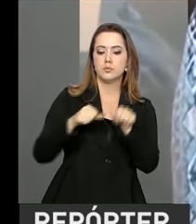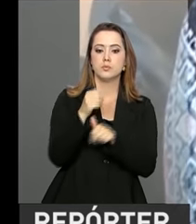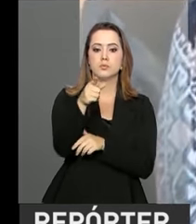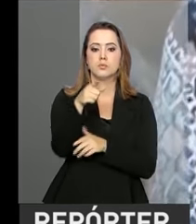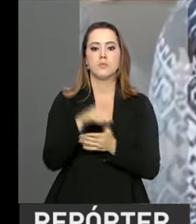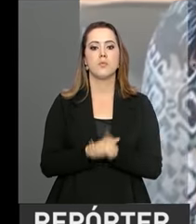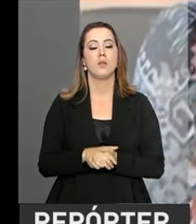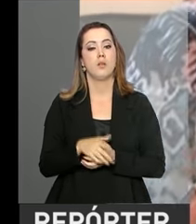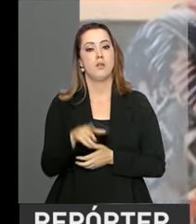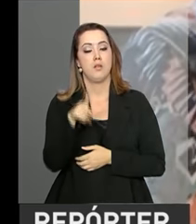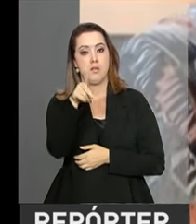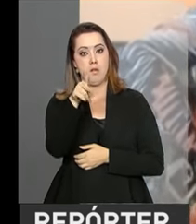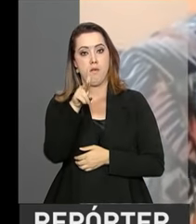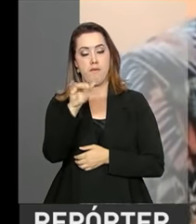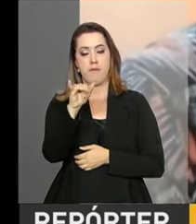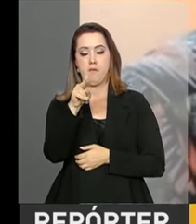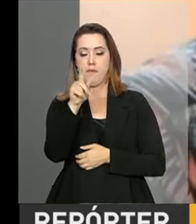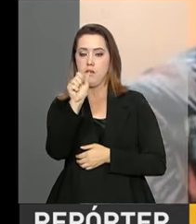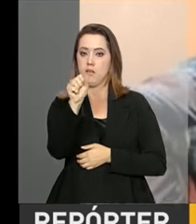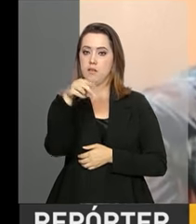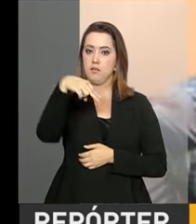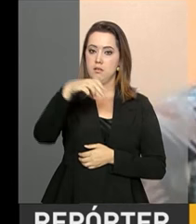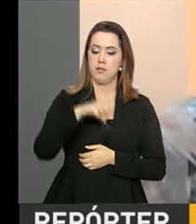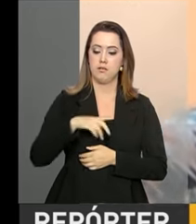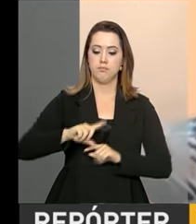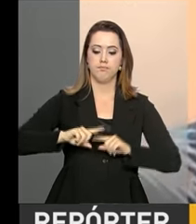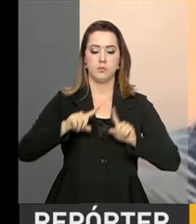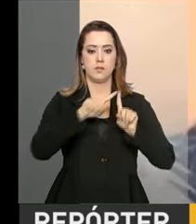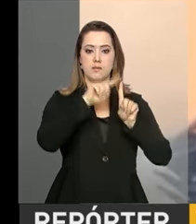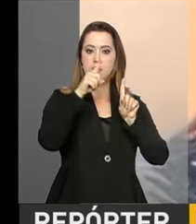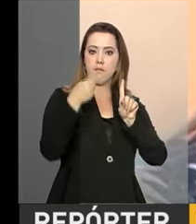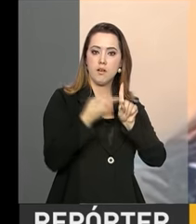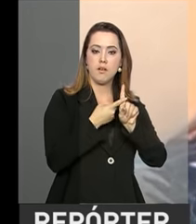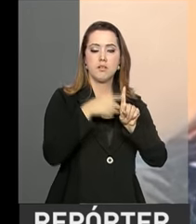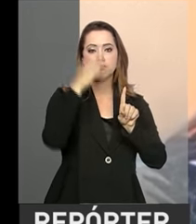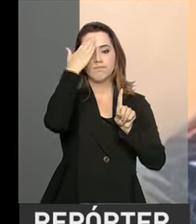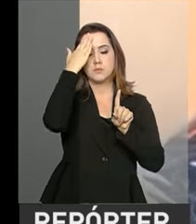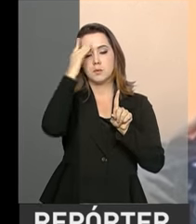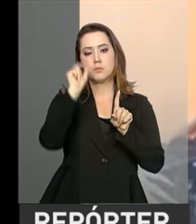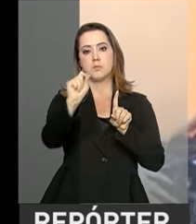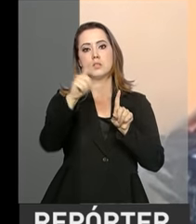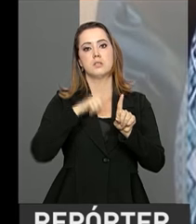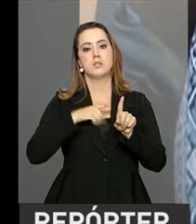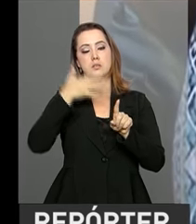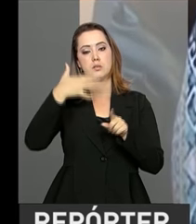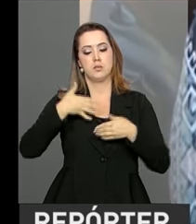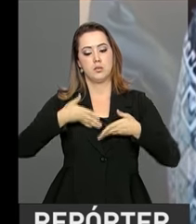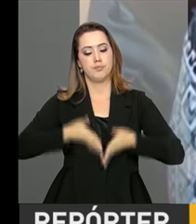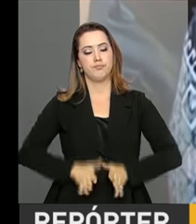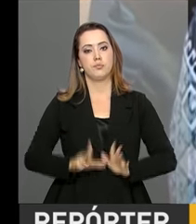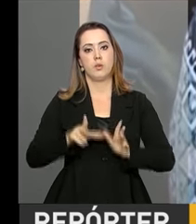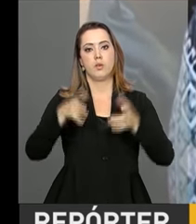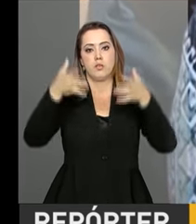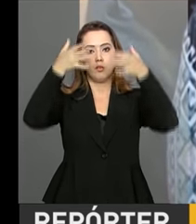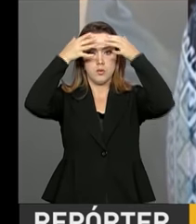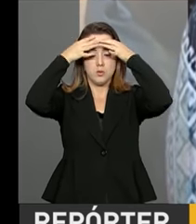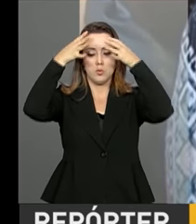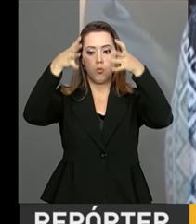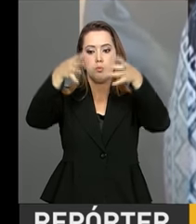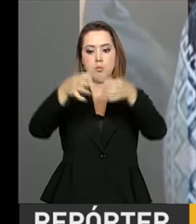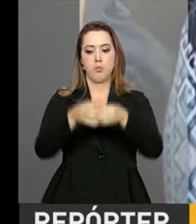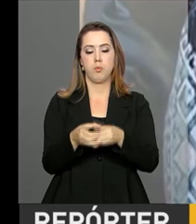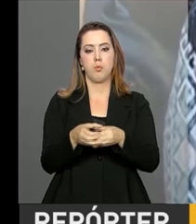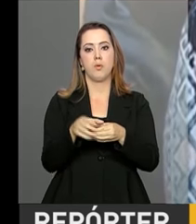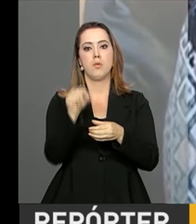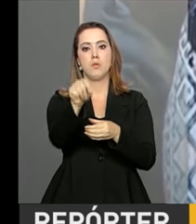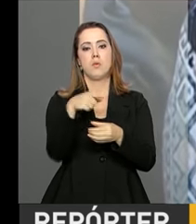Viviane estava grávida de 6 meses quando descobriu que sua primeira filha iria nascer com microcefalia. Na época, os médicos